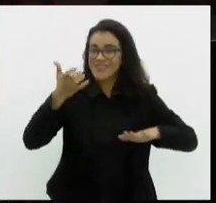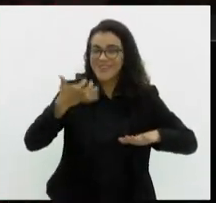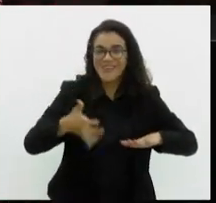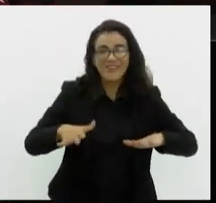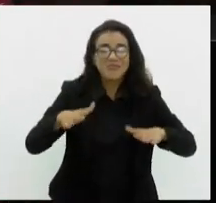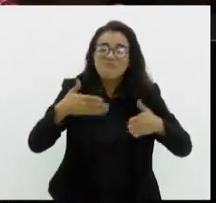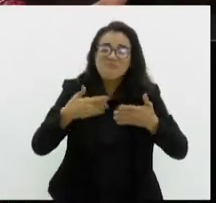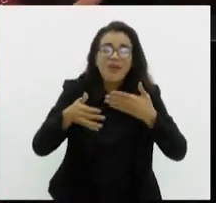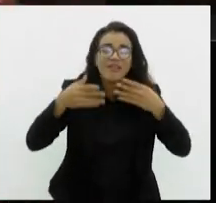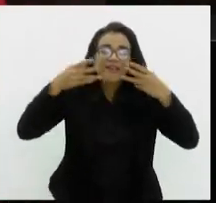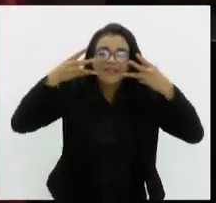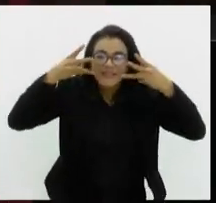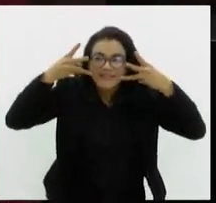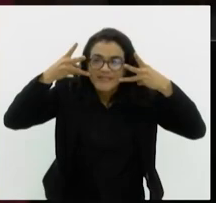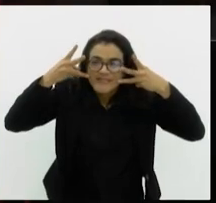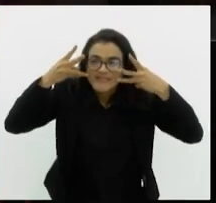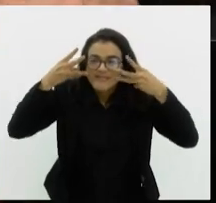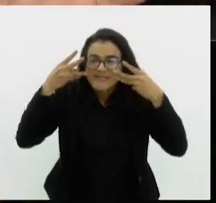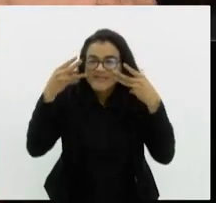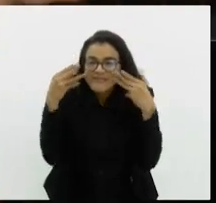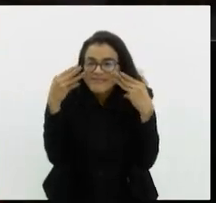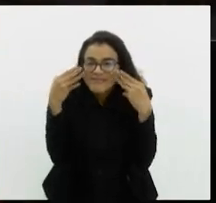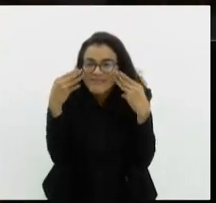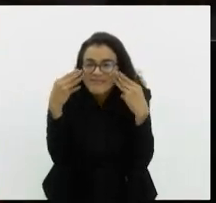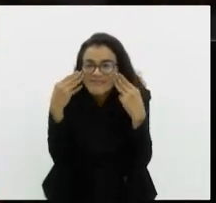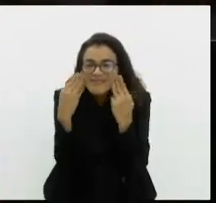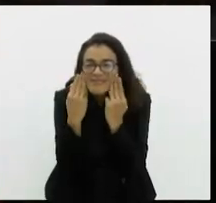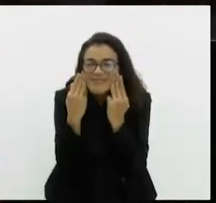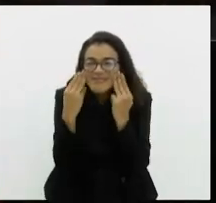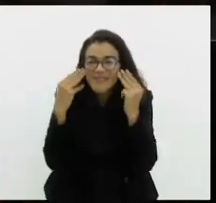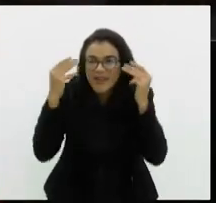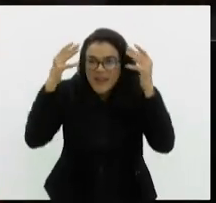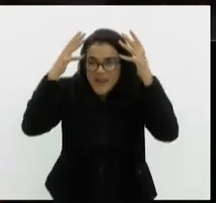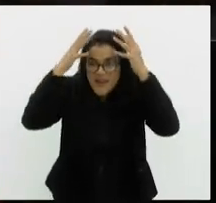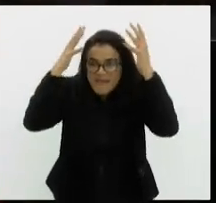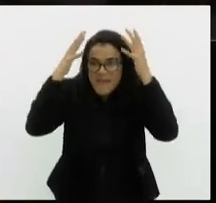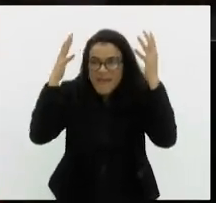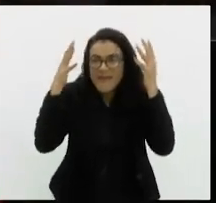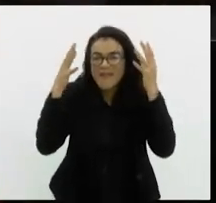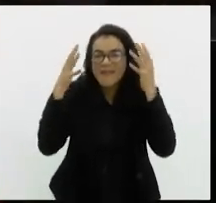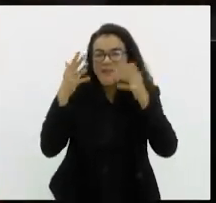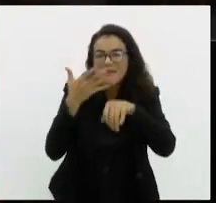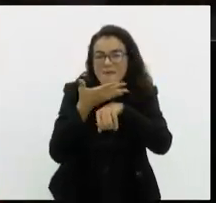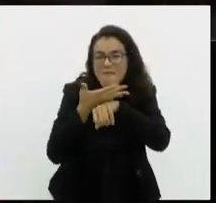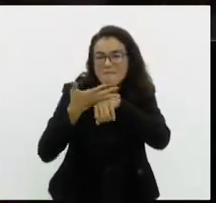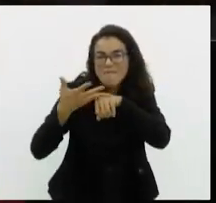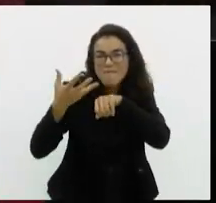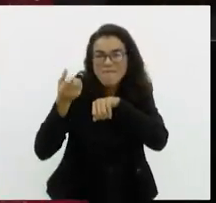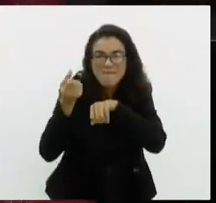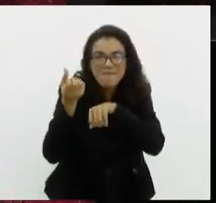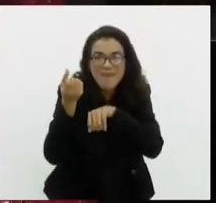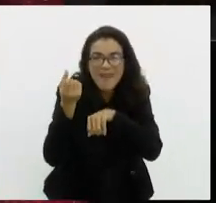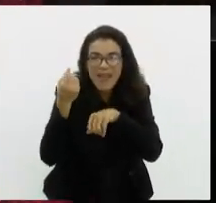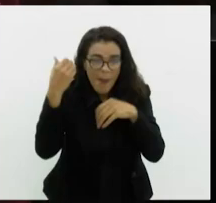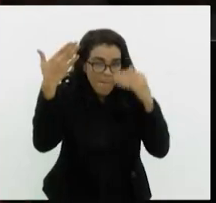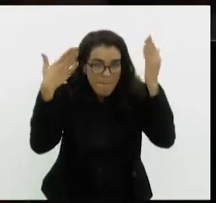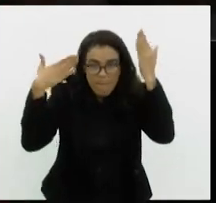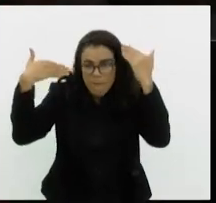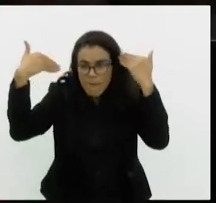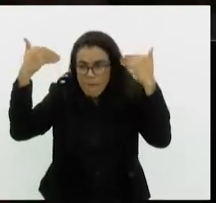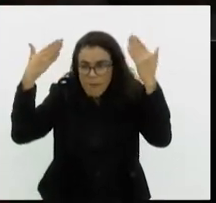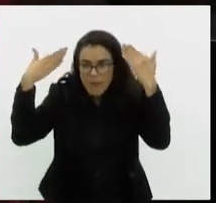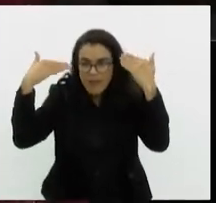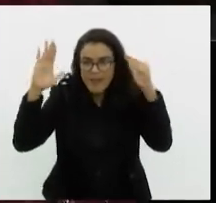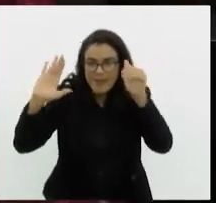rugas apareçam, que o cabelo esteja branquinho, misturado com esse daqui, a gente pinta camufla,